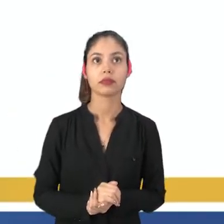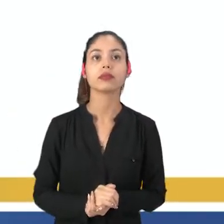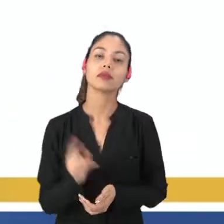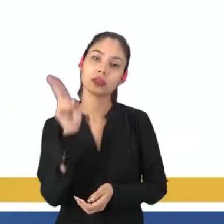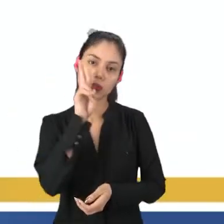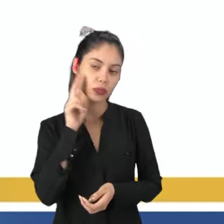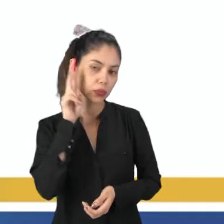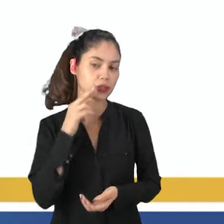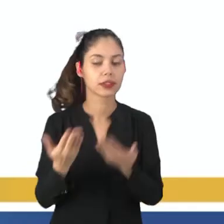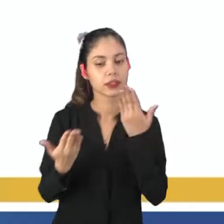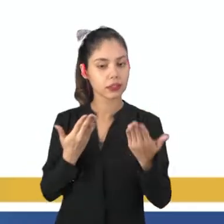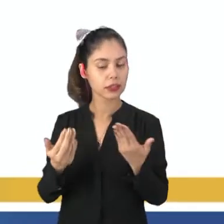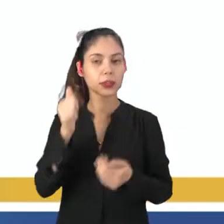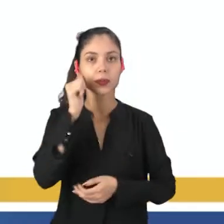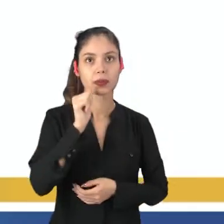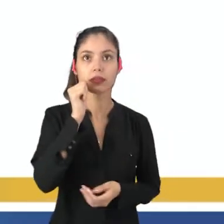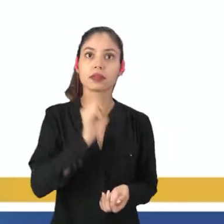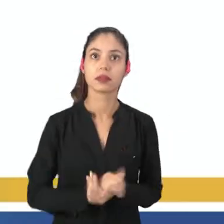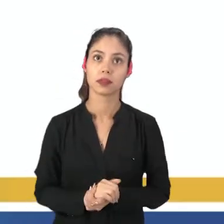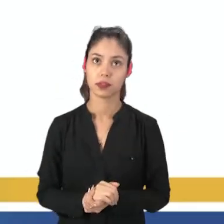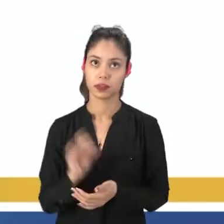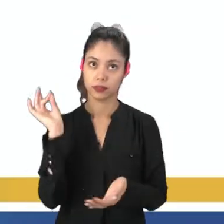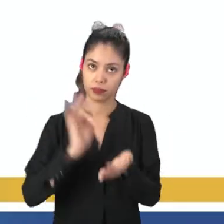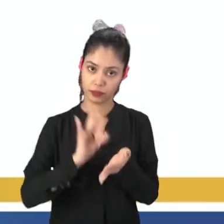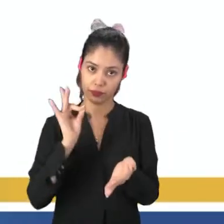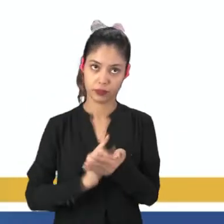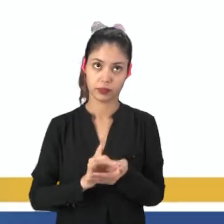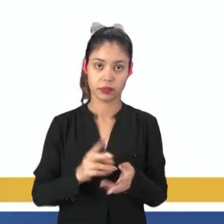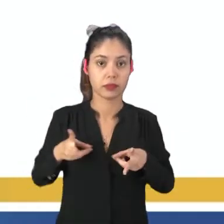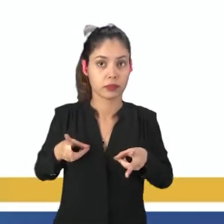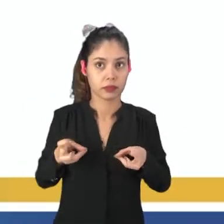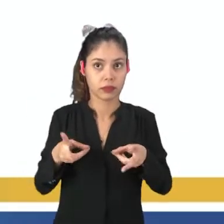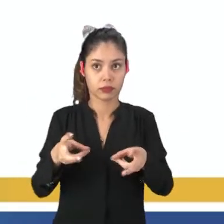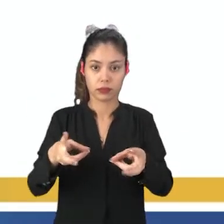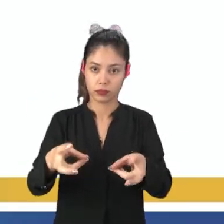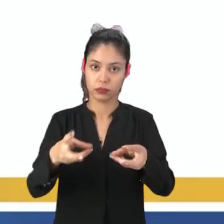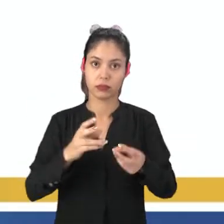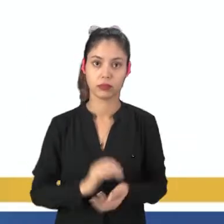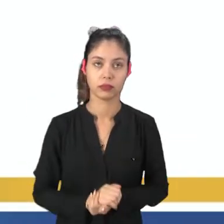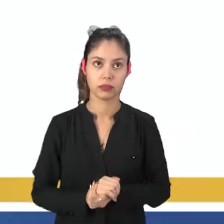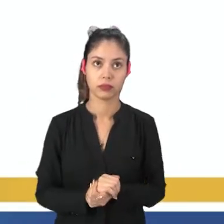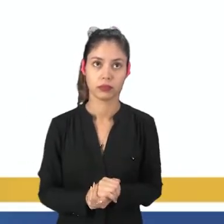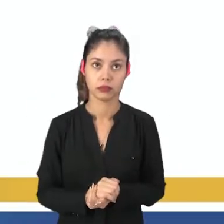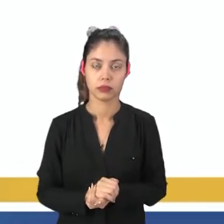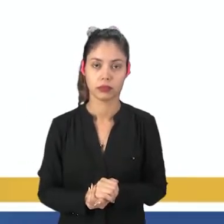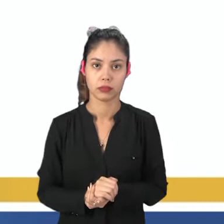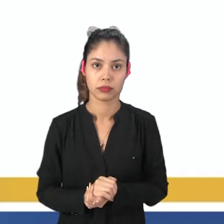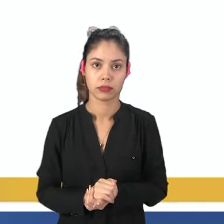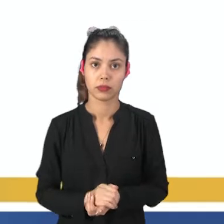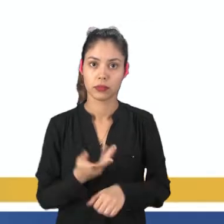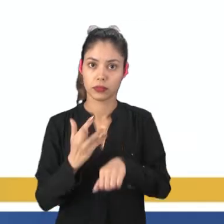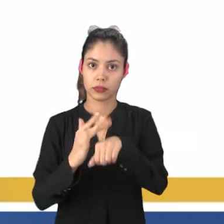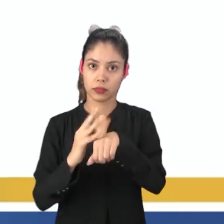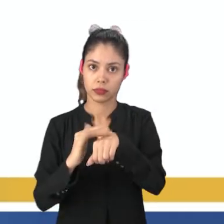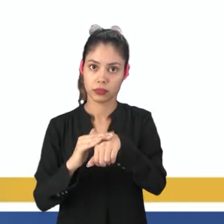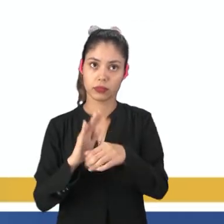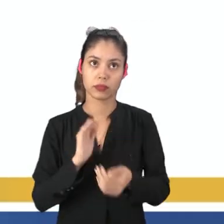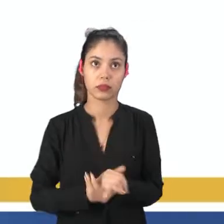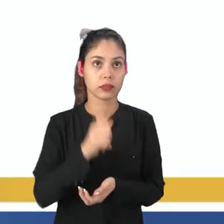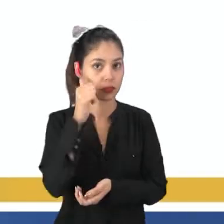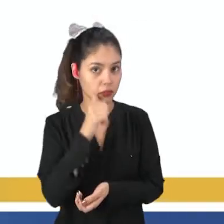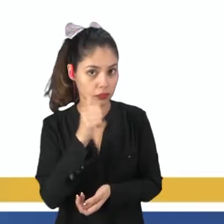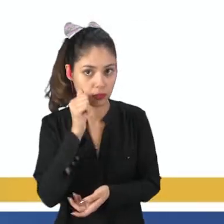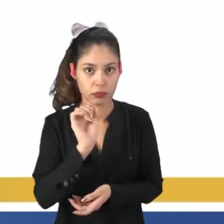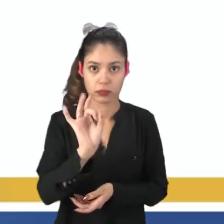geralmente é relacionado à mulher, o fato de que câncer de mama, se eu não me engano, é uma doença apenas de